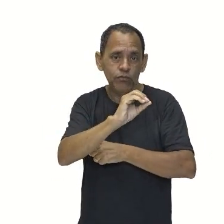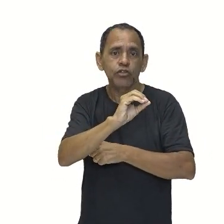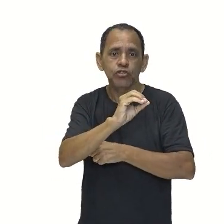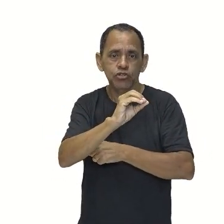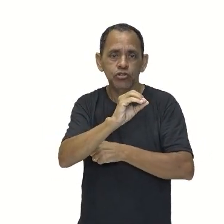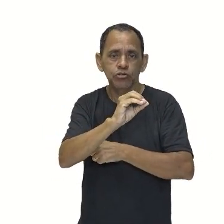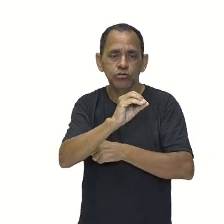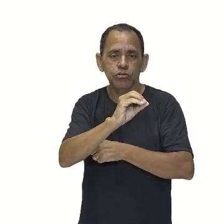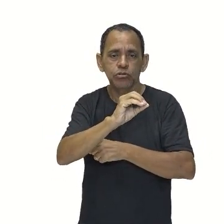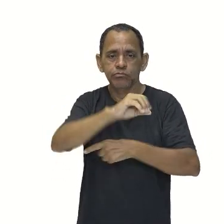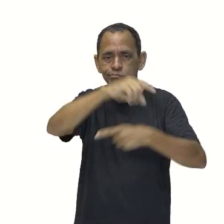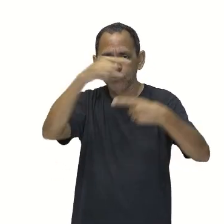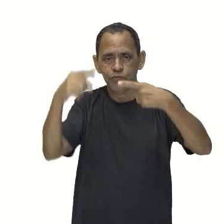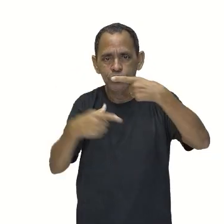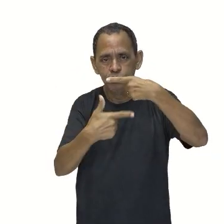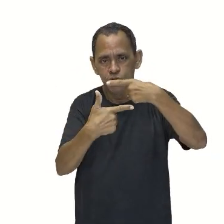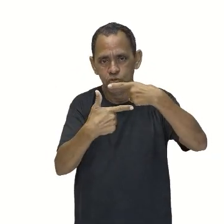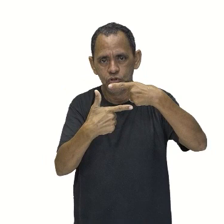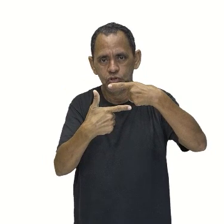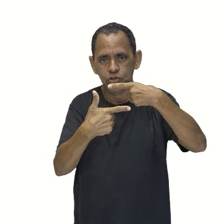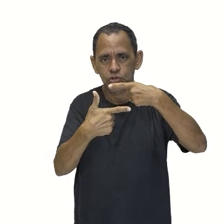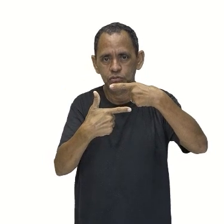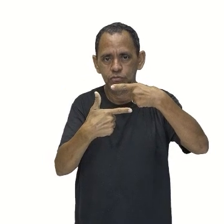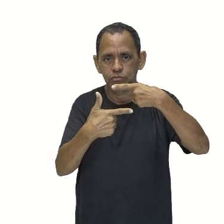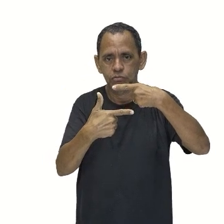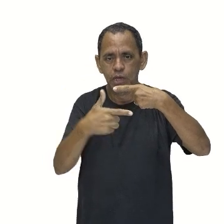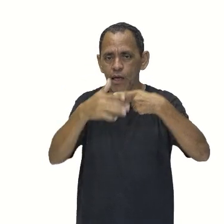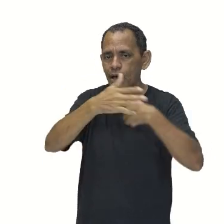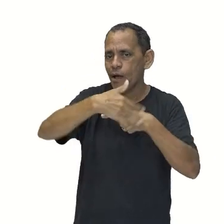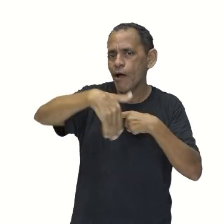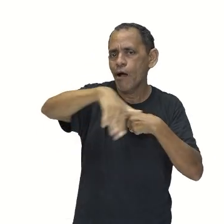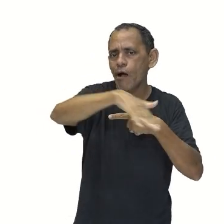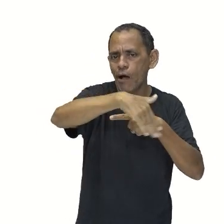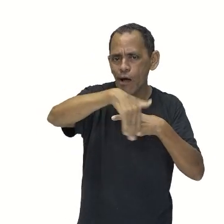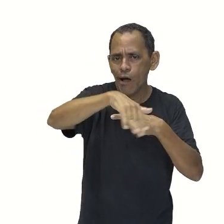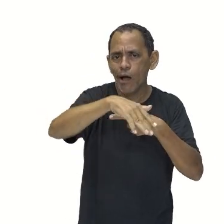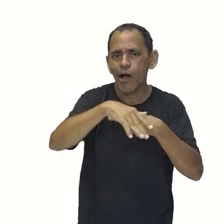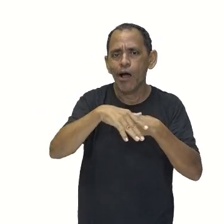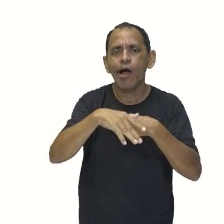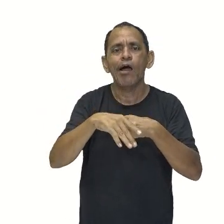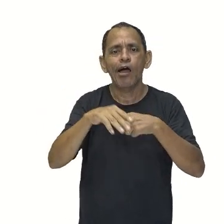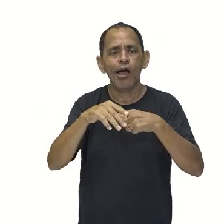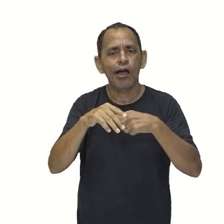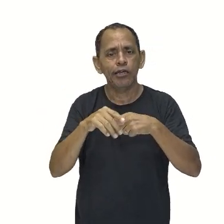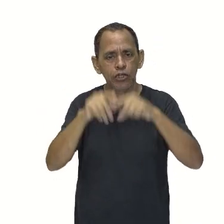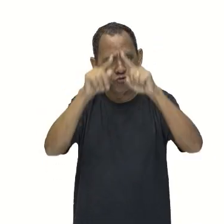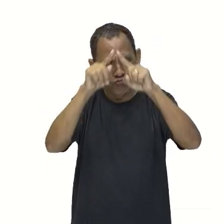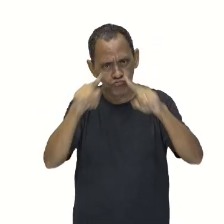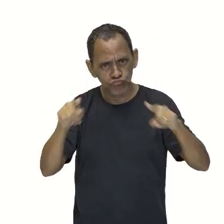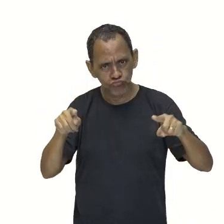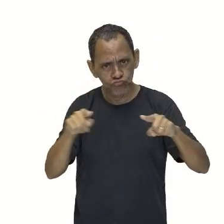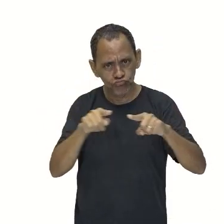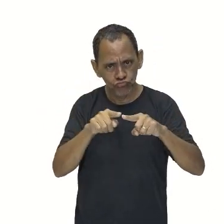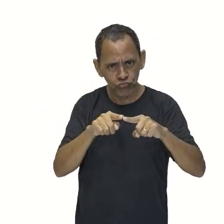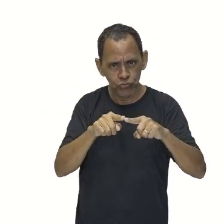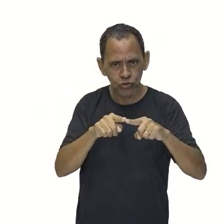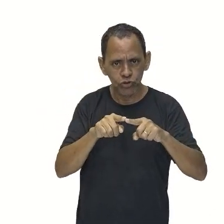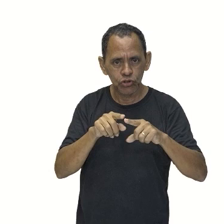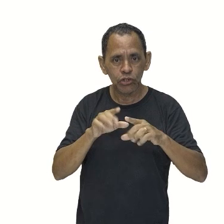né? Ok? Então, a minha área desse triângulo vai ficar igual a 10 centímetros